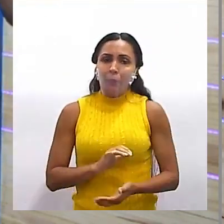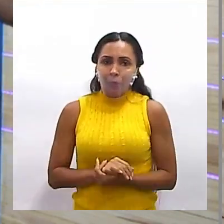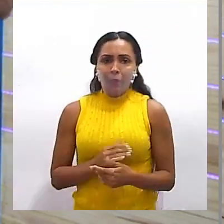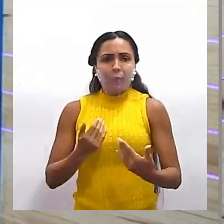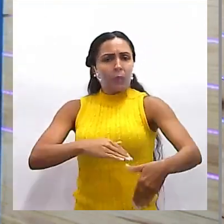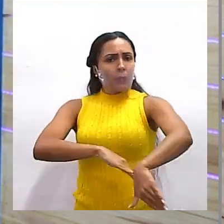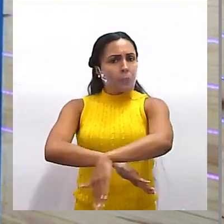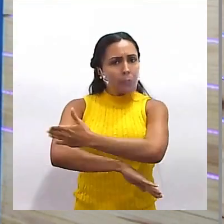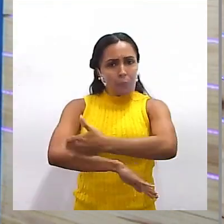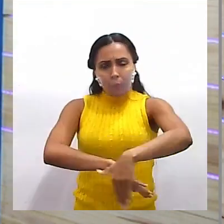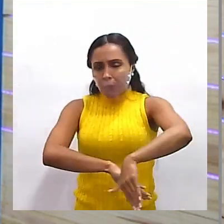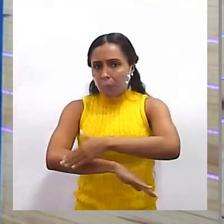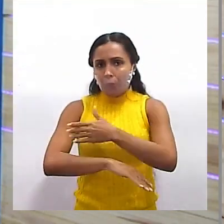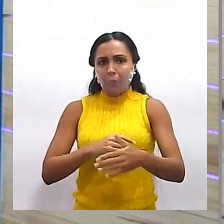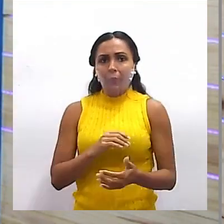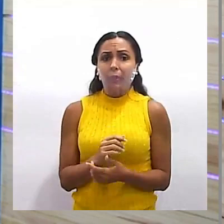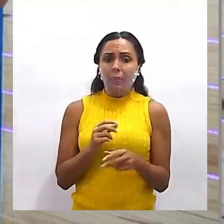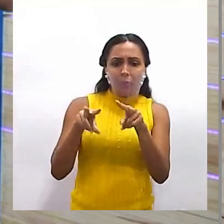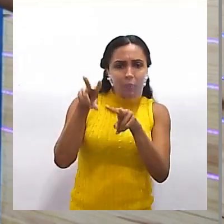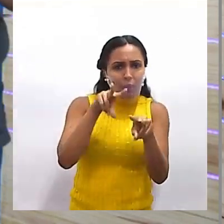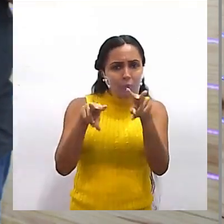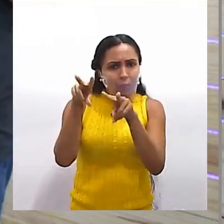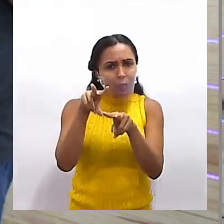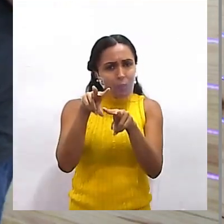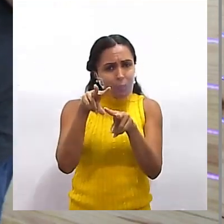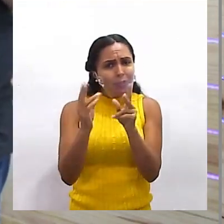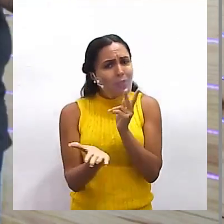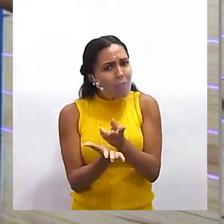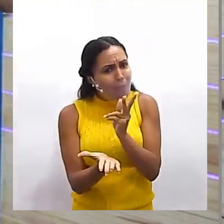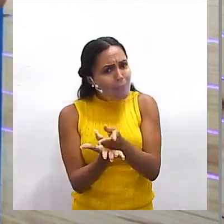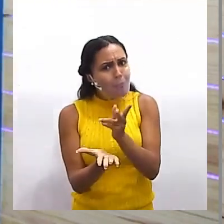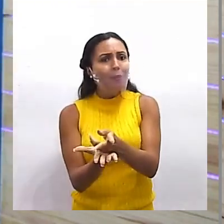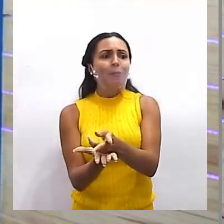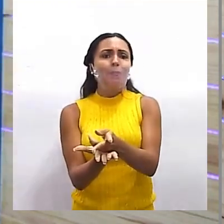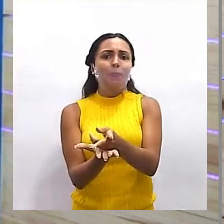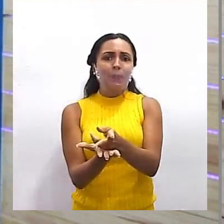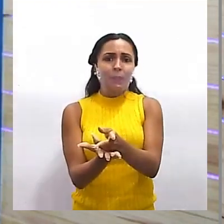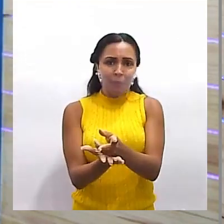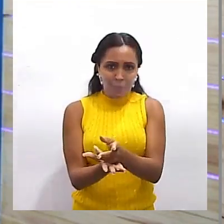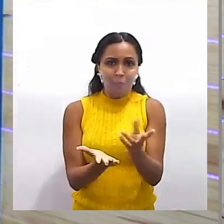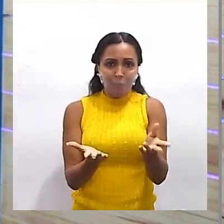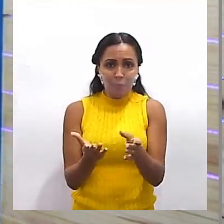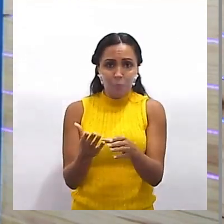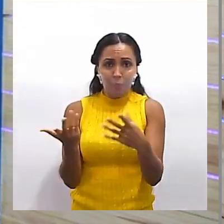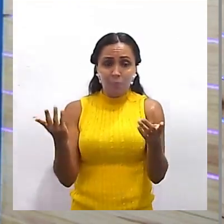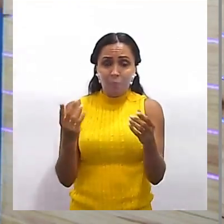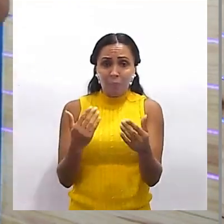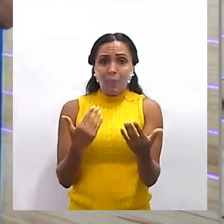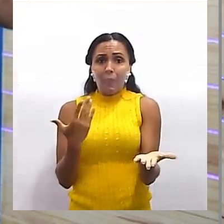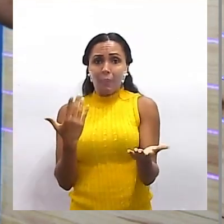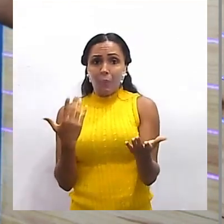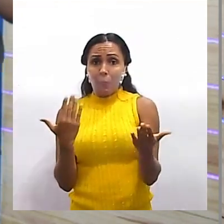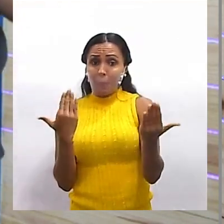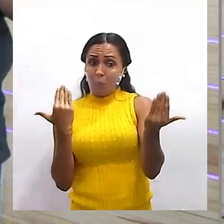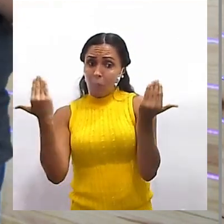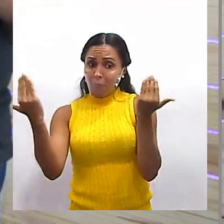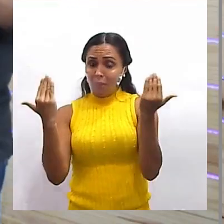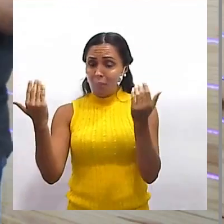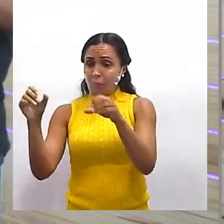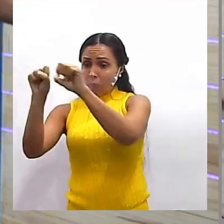ruas, para poder estar pegando isso, verificando se está ok, de acordo com o que está no sistema, se está de acordo com o que está no